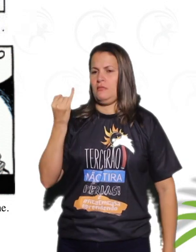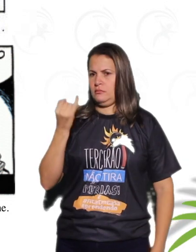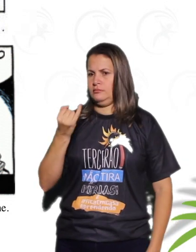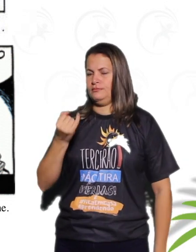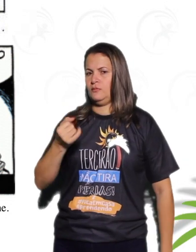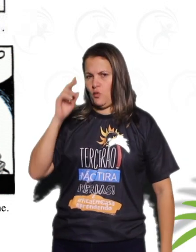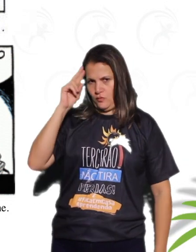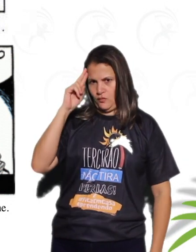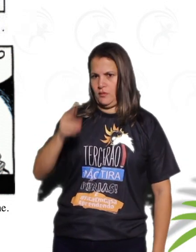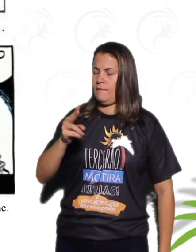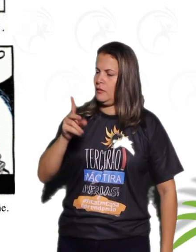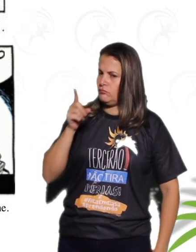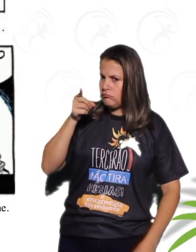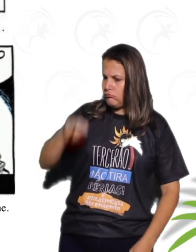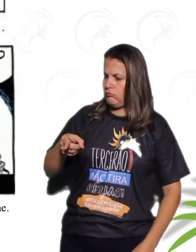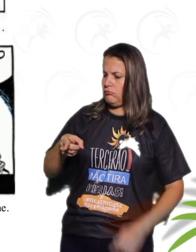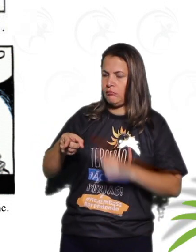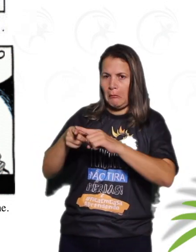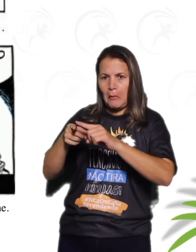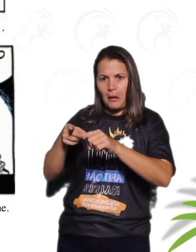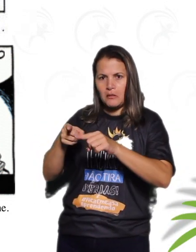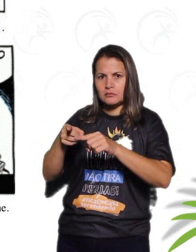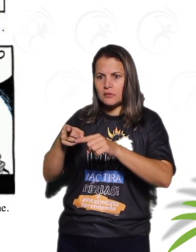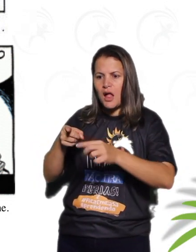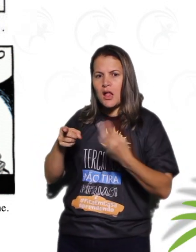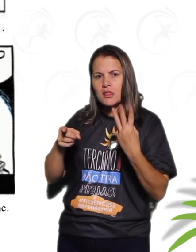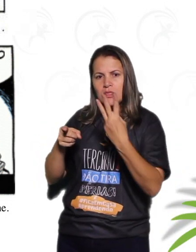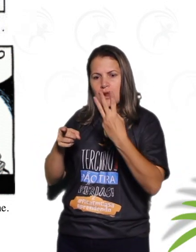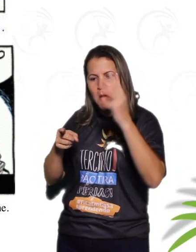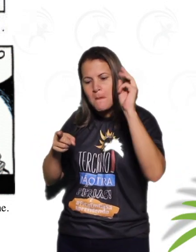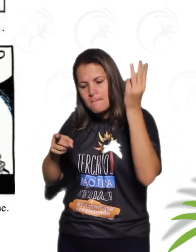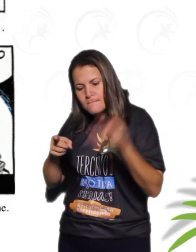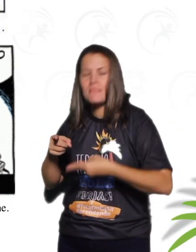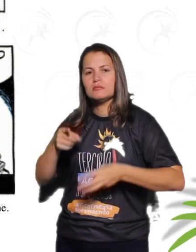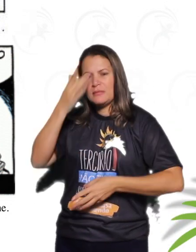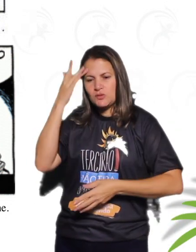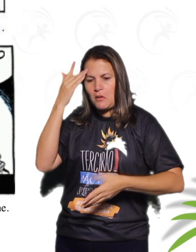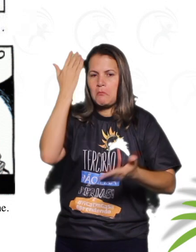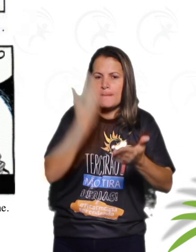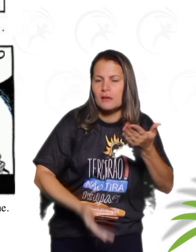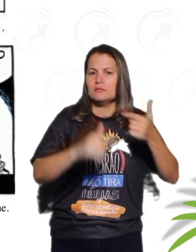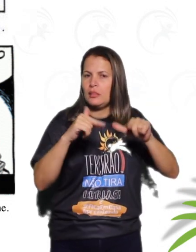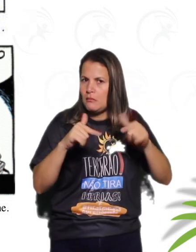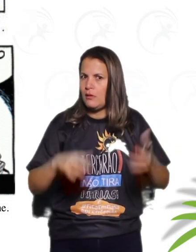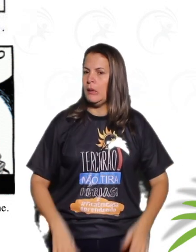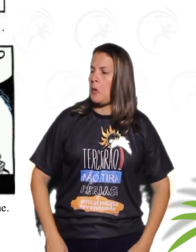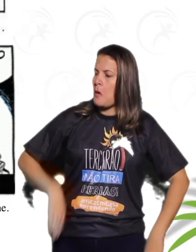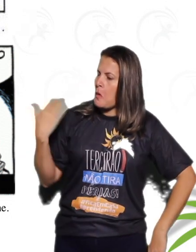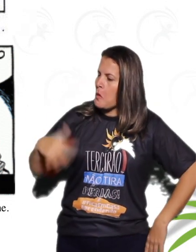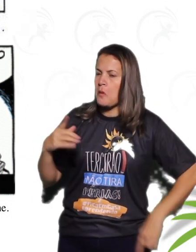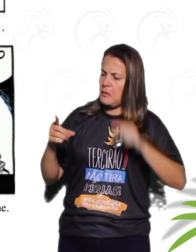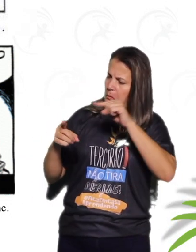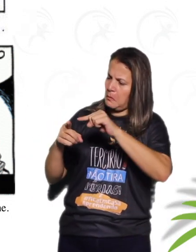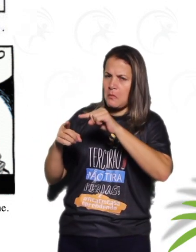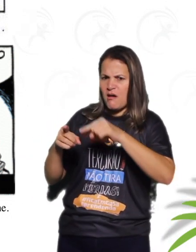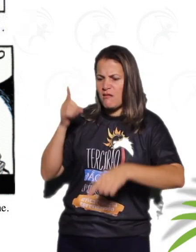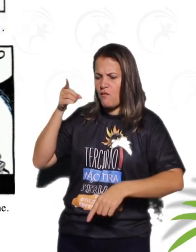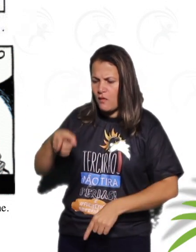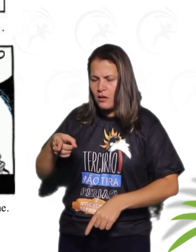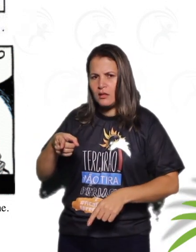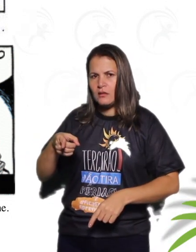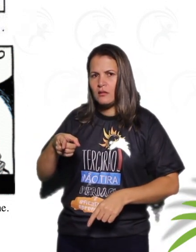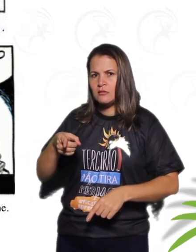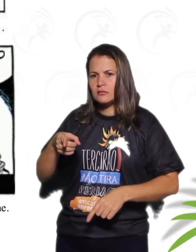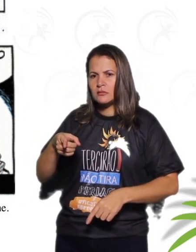faz assim com o indicador e 3.000 operários vão para a rua. Ah, esse deve ser o tal indicador